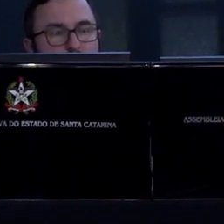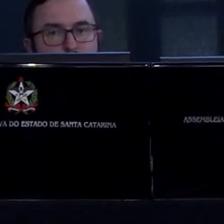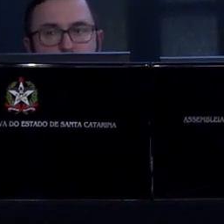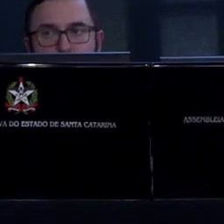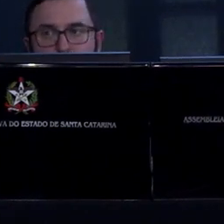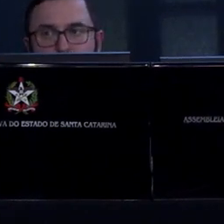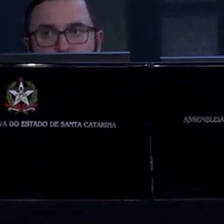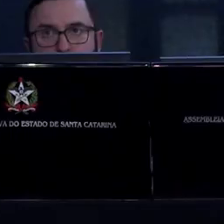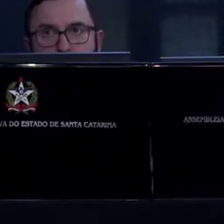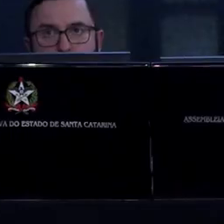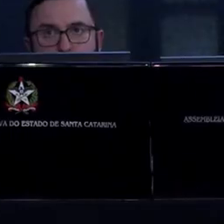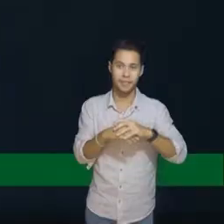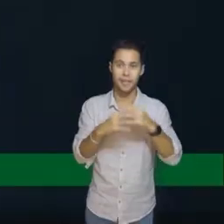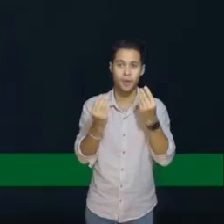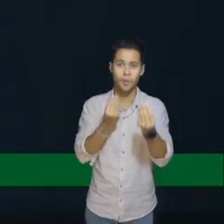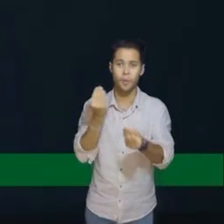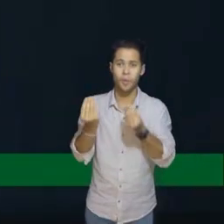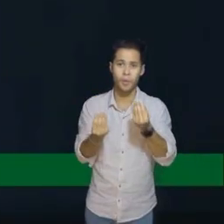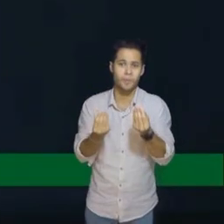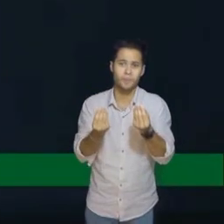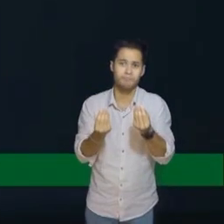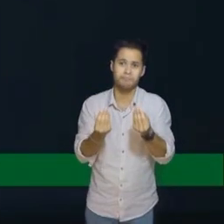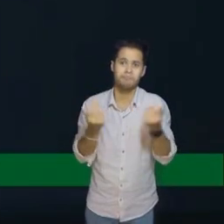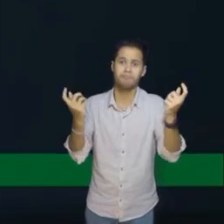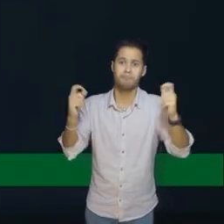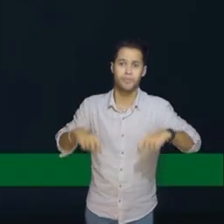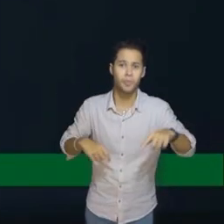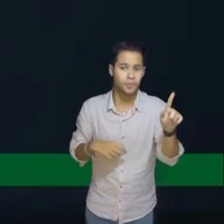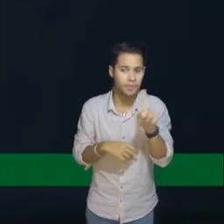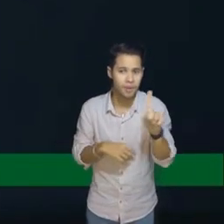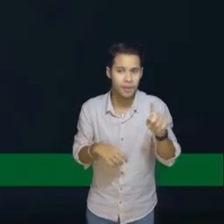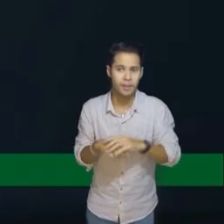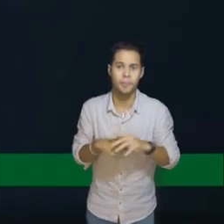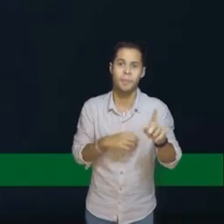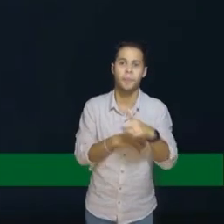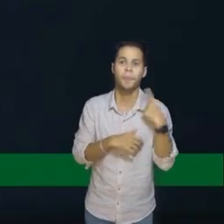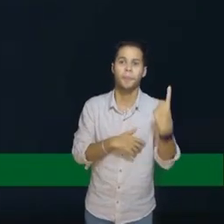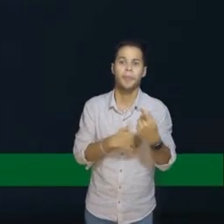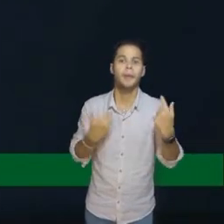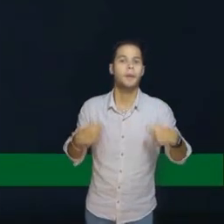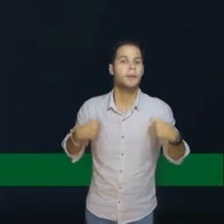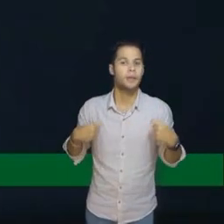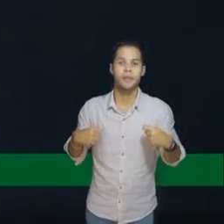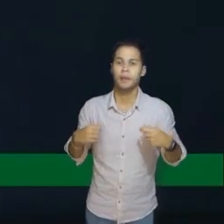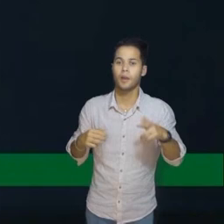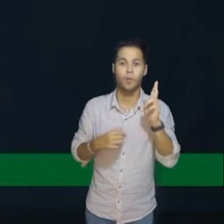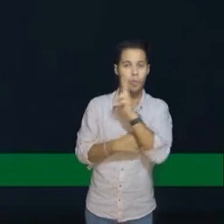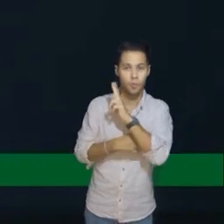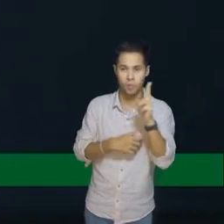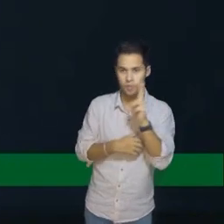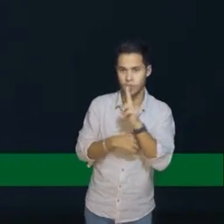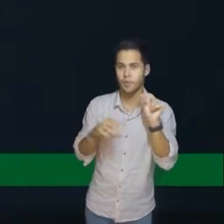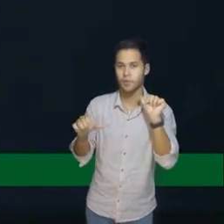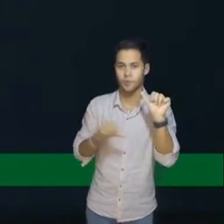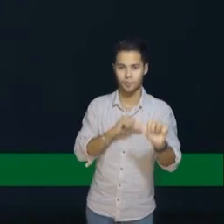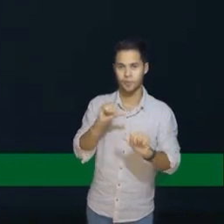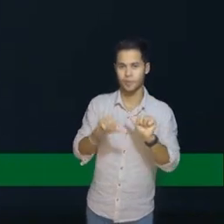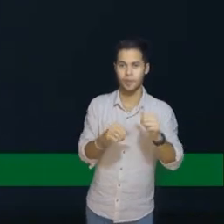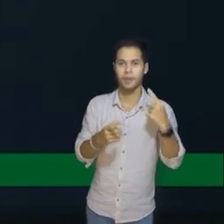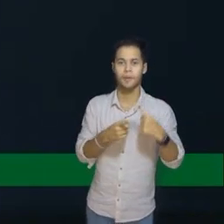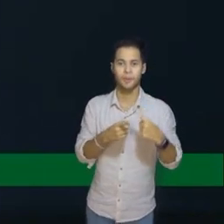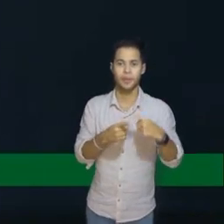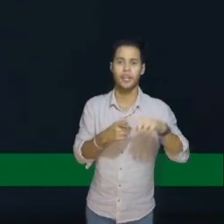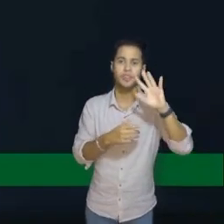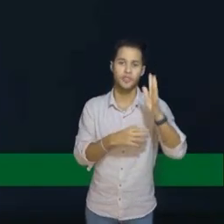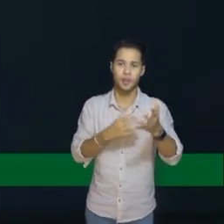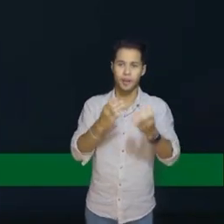tona a revitalização da BR-282, no sentido Lages-Florianópolis. A segurança e as condições estruturais